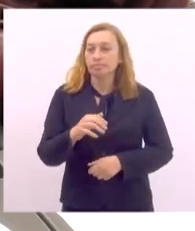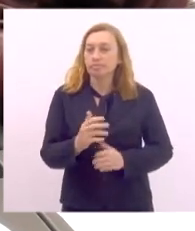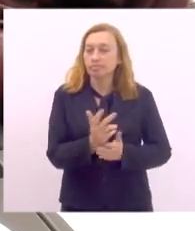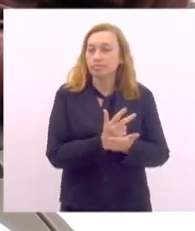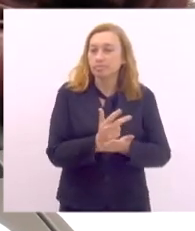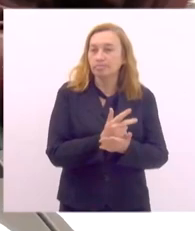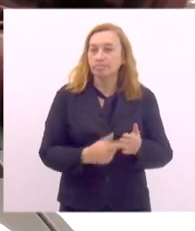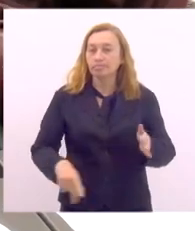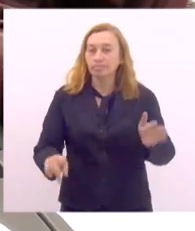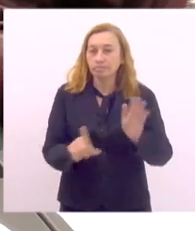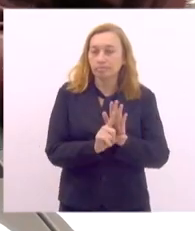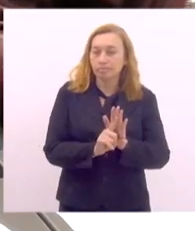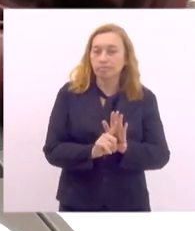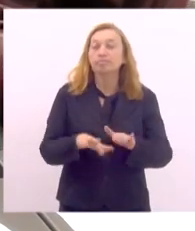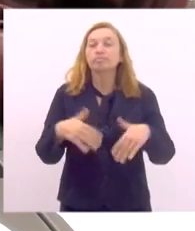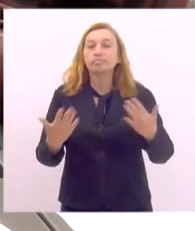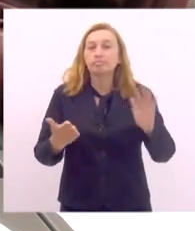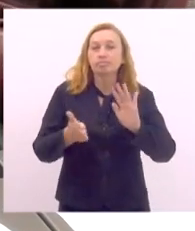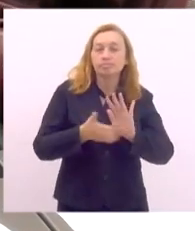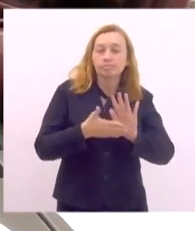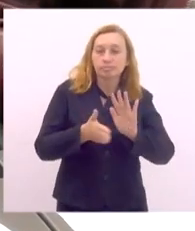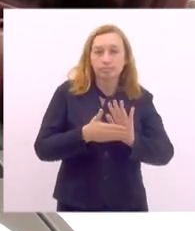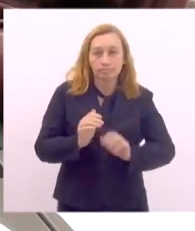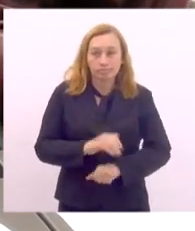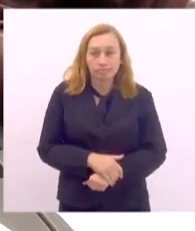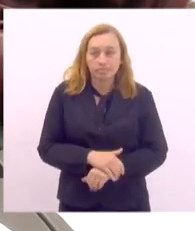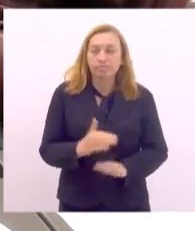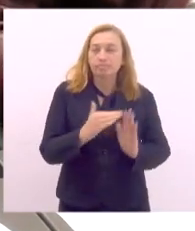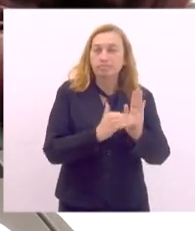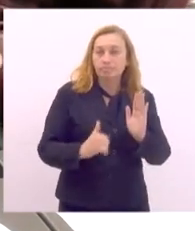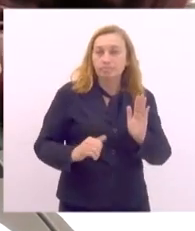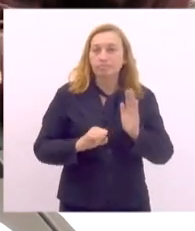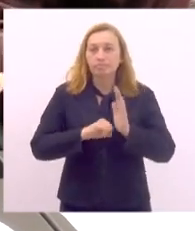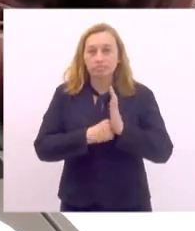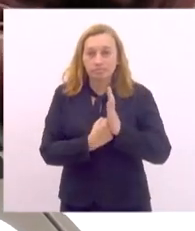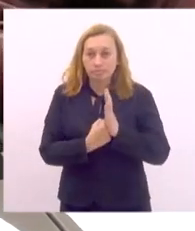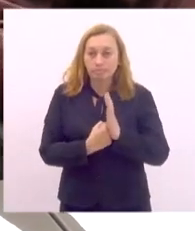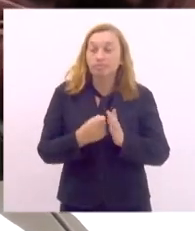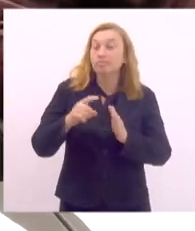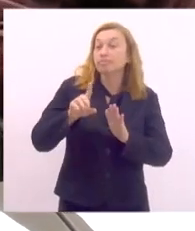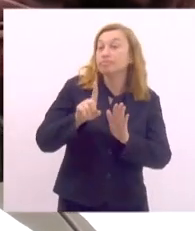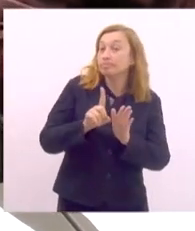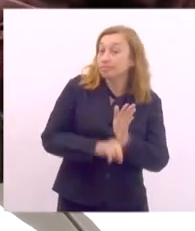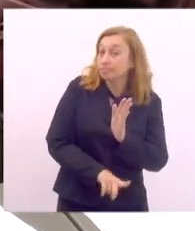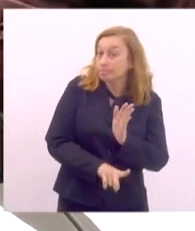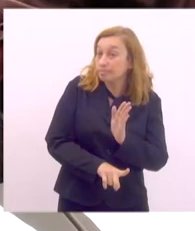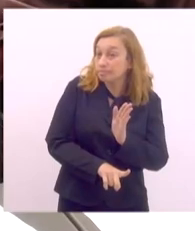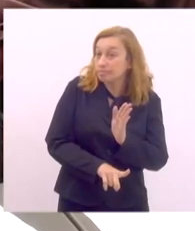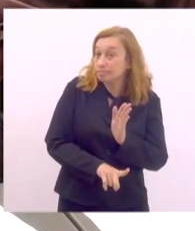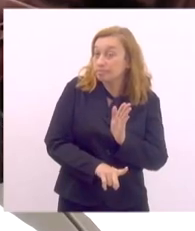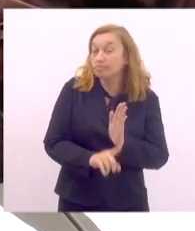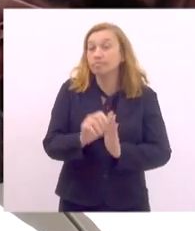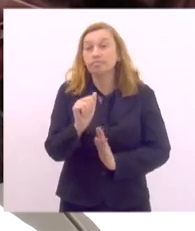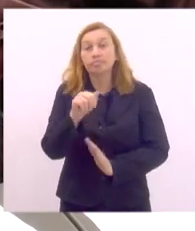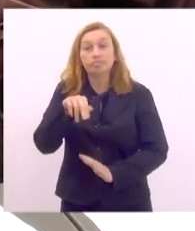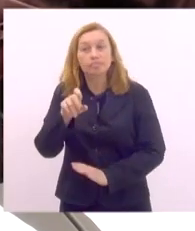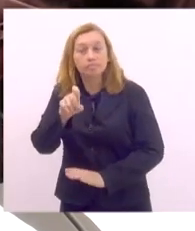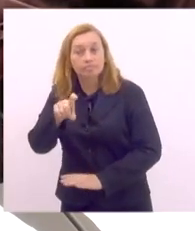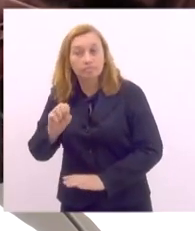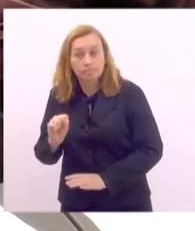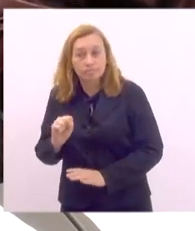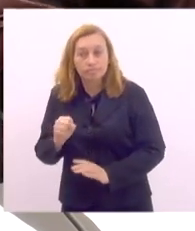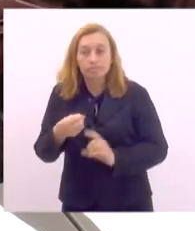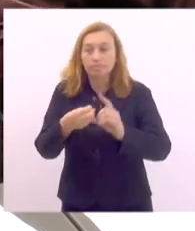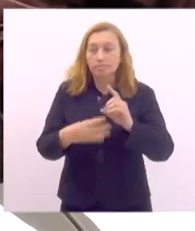desta lei. Então, qual é a proposta? Derrubar o veto menos o anexo